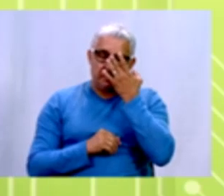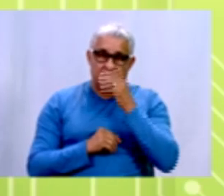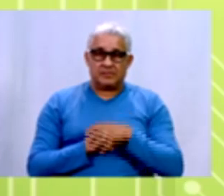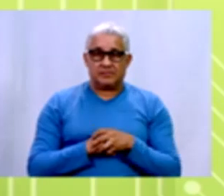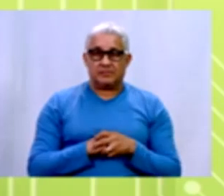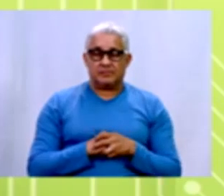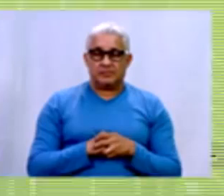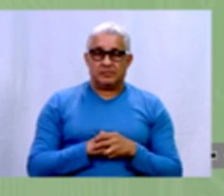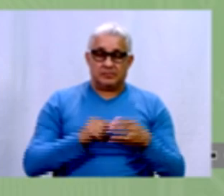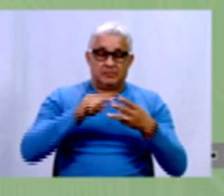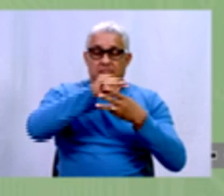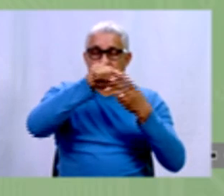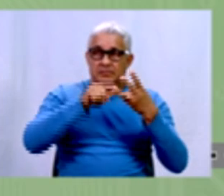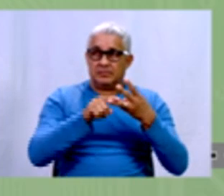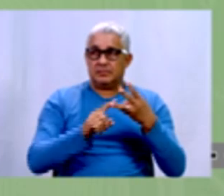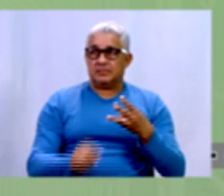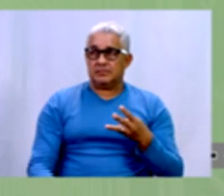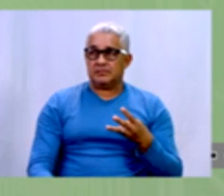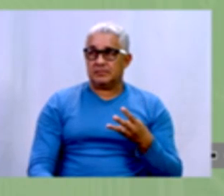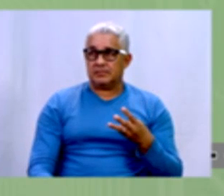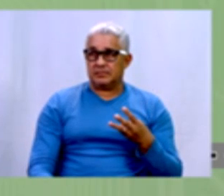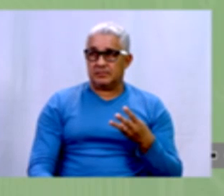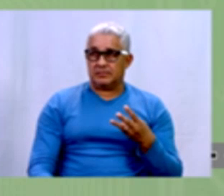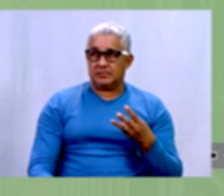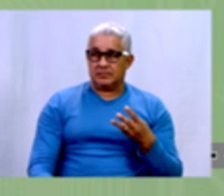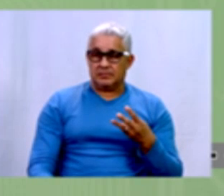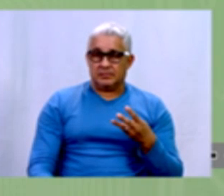aí, 3 questões são